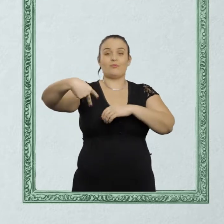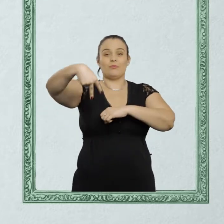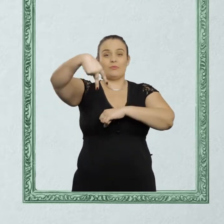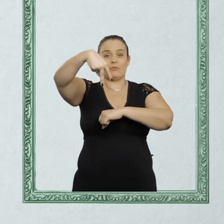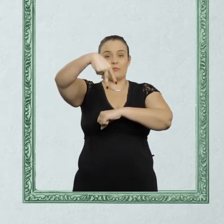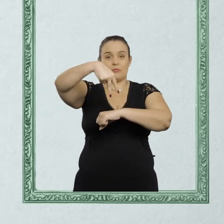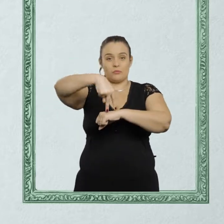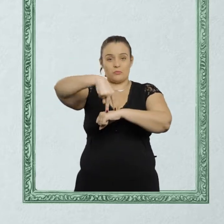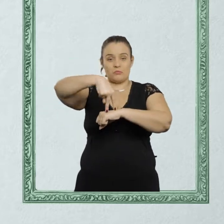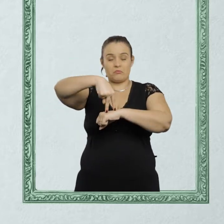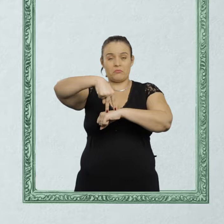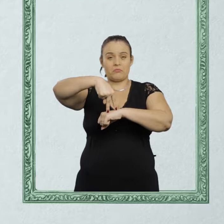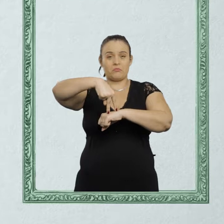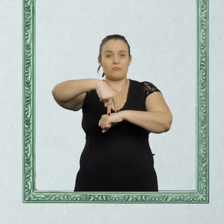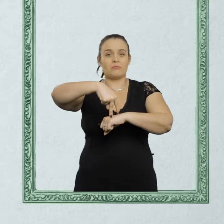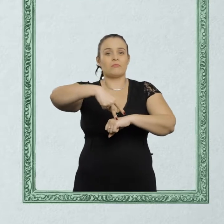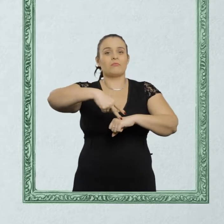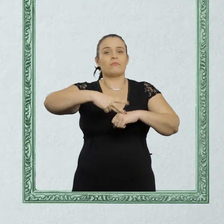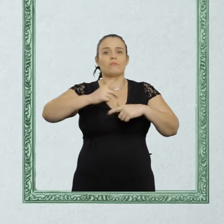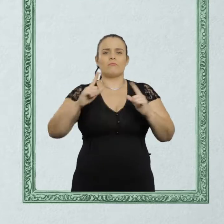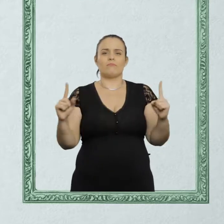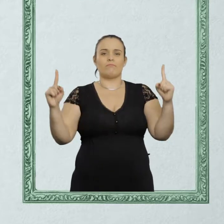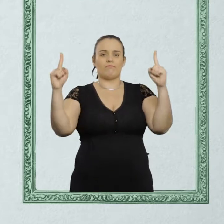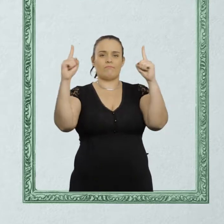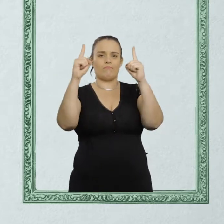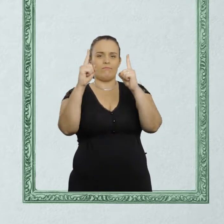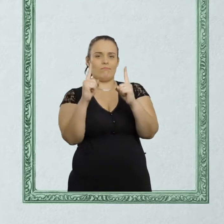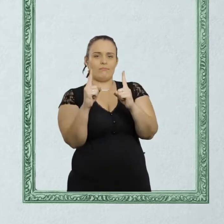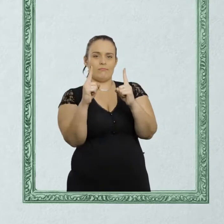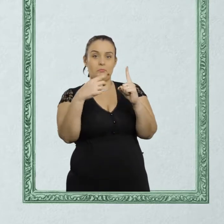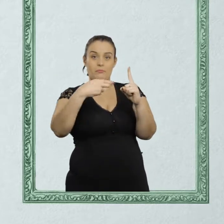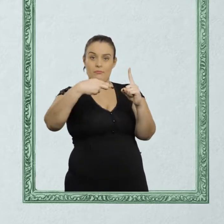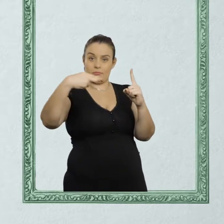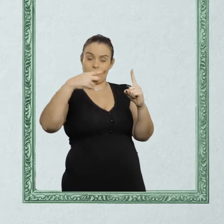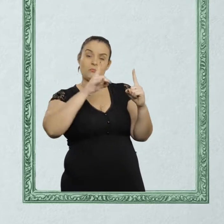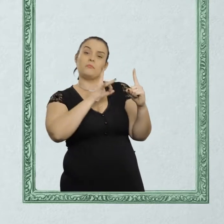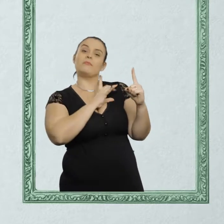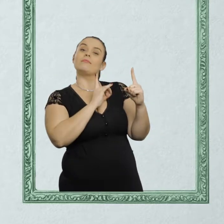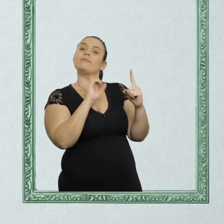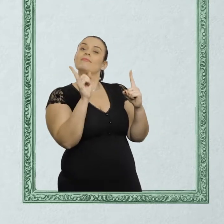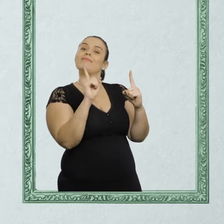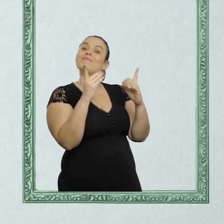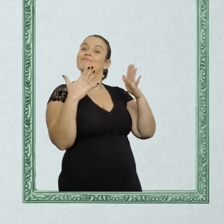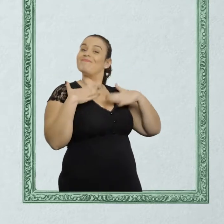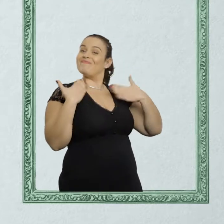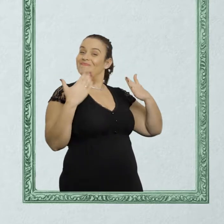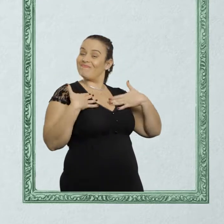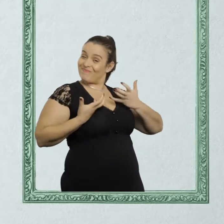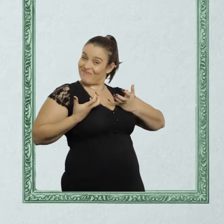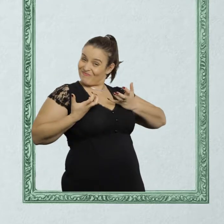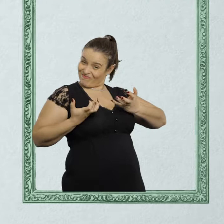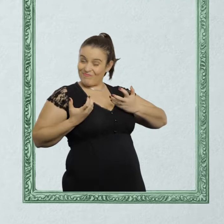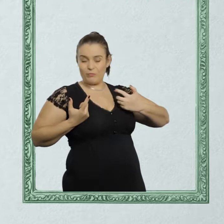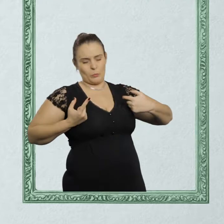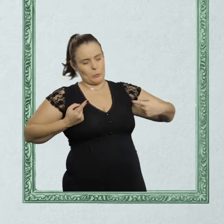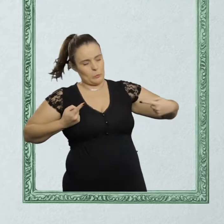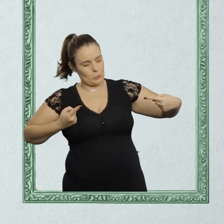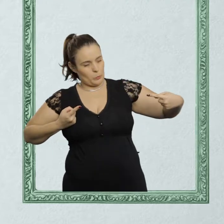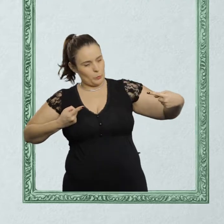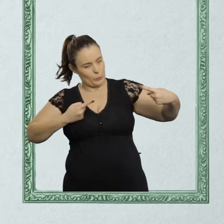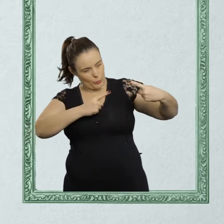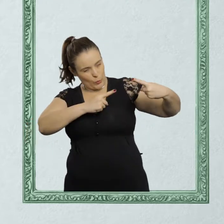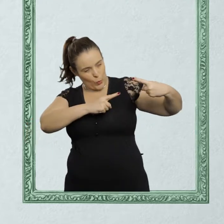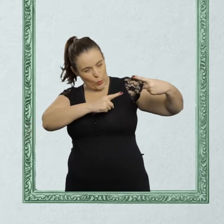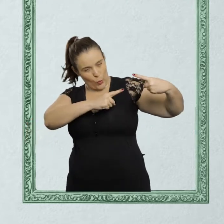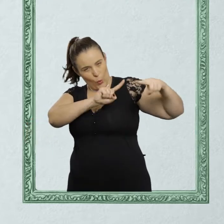subiram na Pedra do Abandono. Peter não sentiu medo quando viu o Capitão Gancho. Peter ficou alegre,